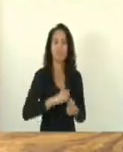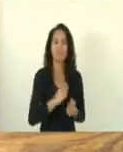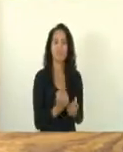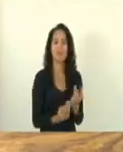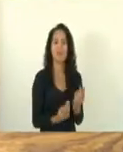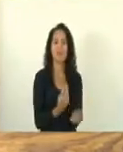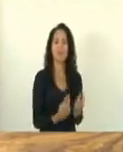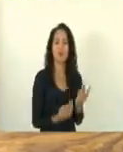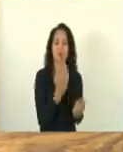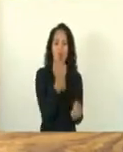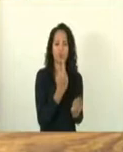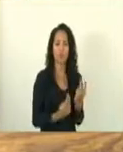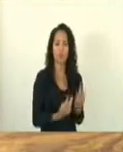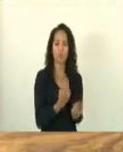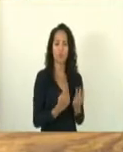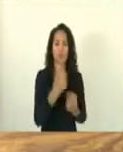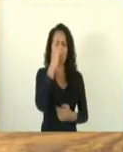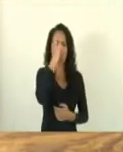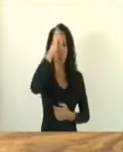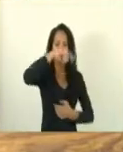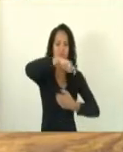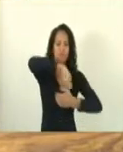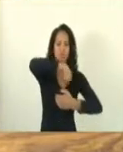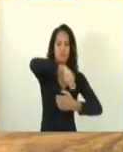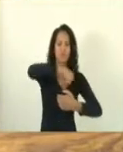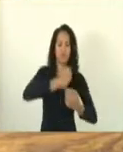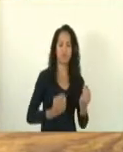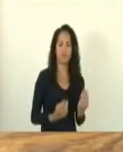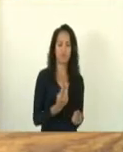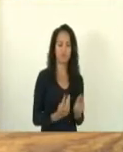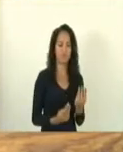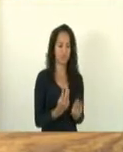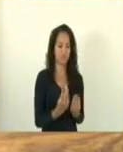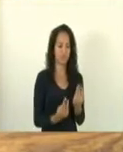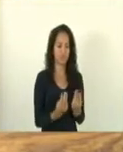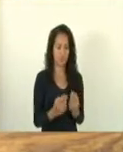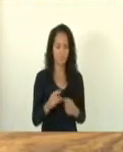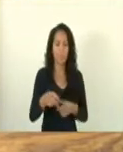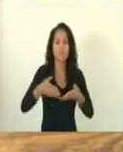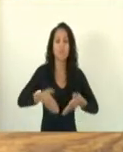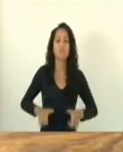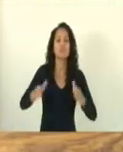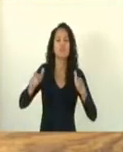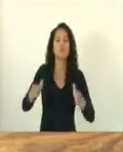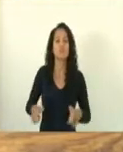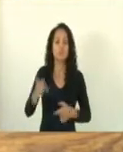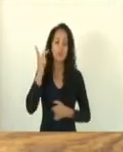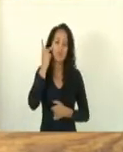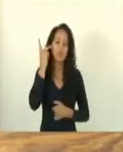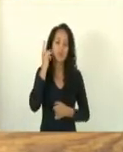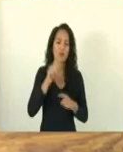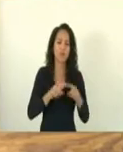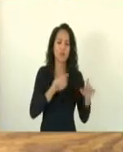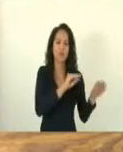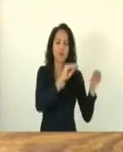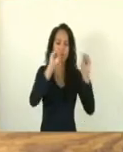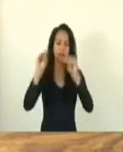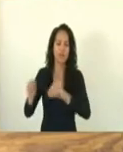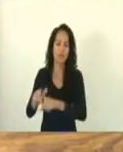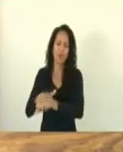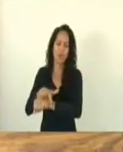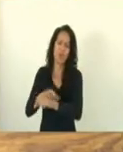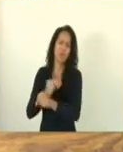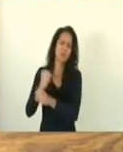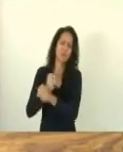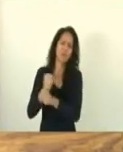do nosso estado, do nosso país, e ele que nasceu em São Paulo, mas veio morar em Guarapari já há